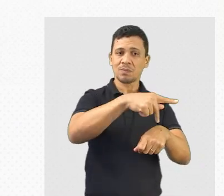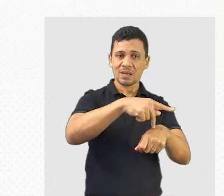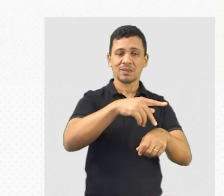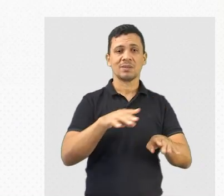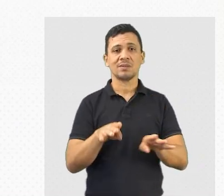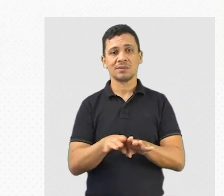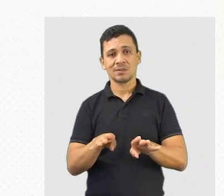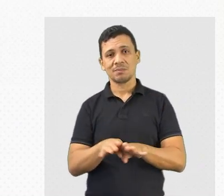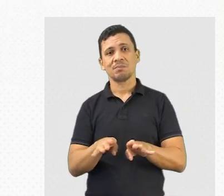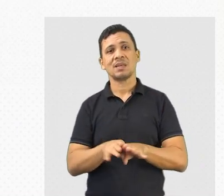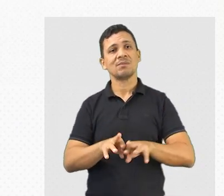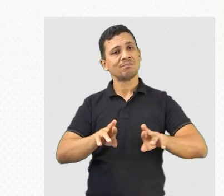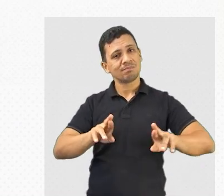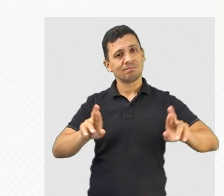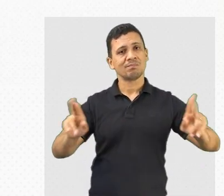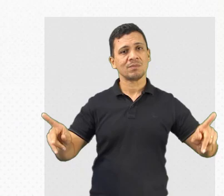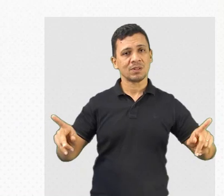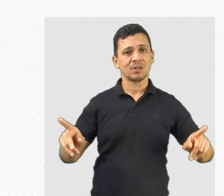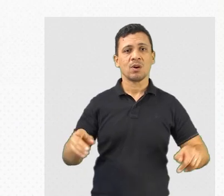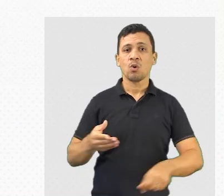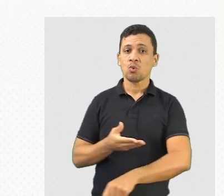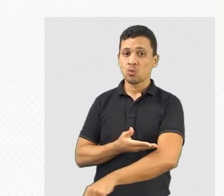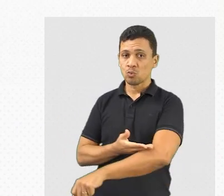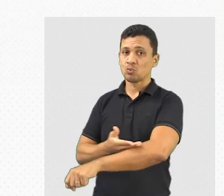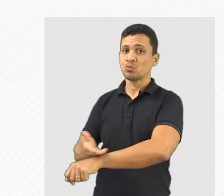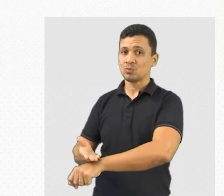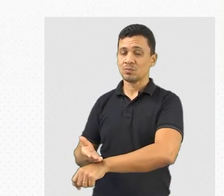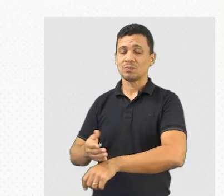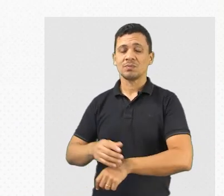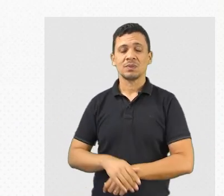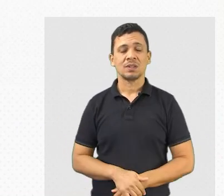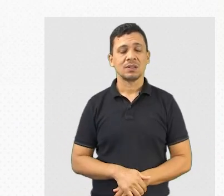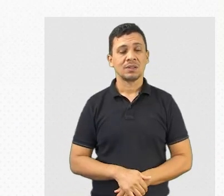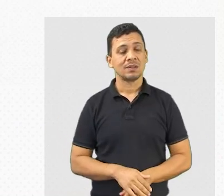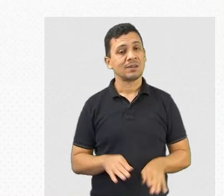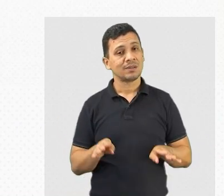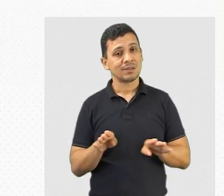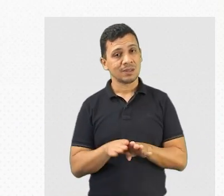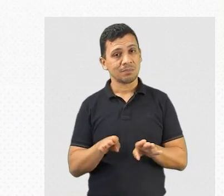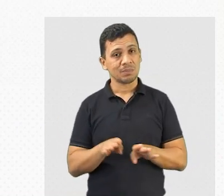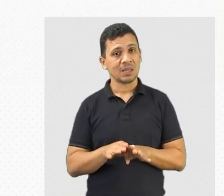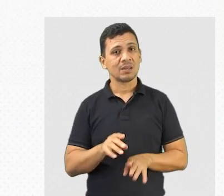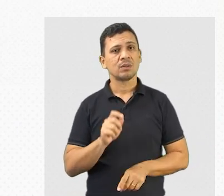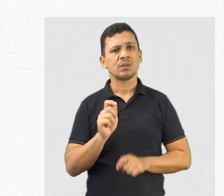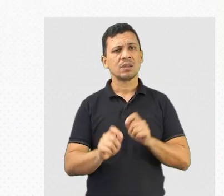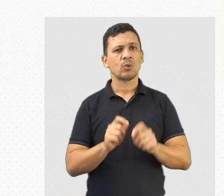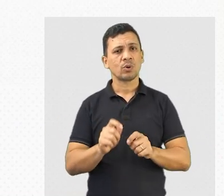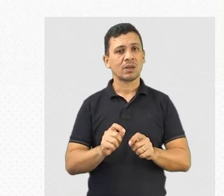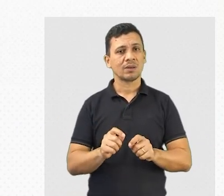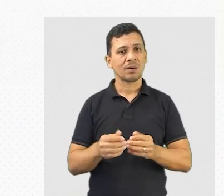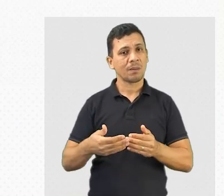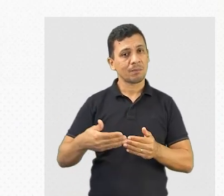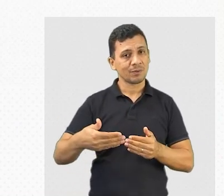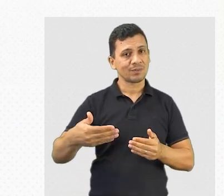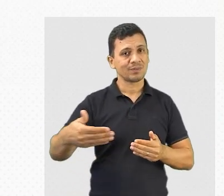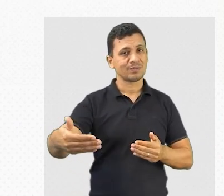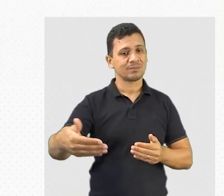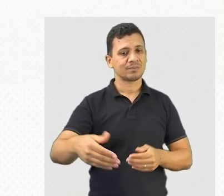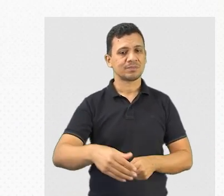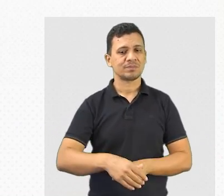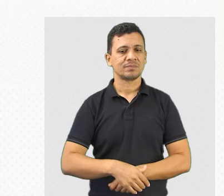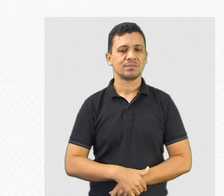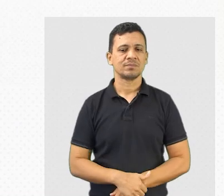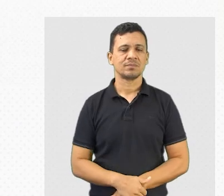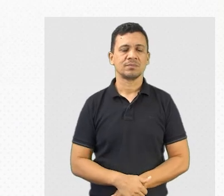outras nacionalidades, de outros costumes, além, obviamente, do que vem logo depois, ó. They